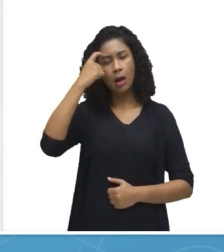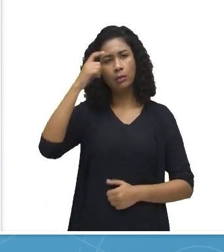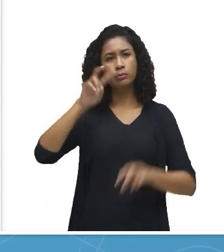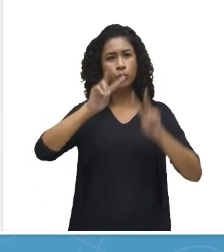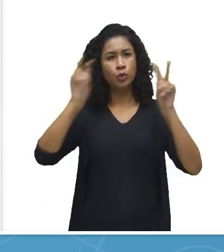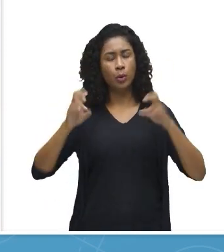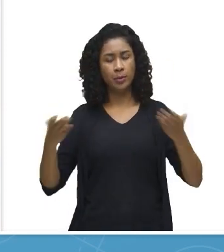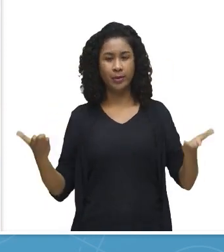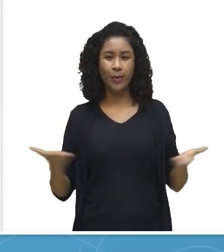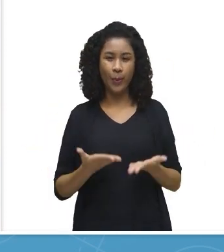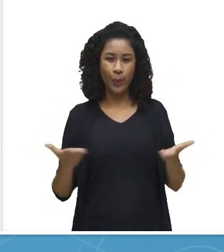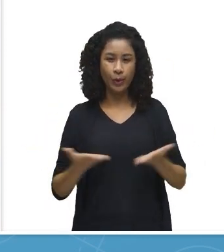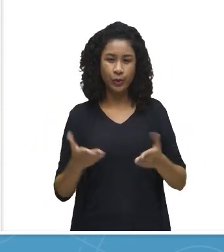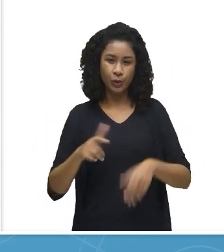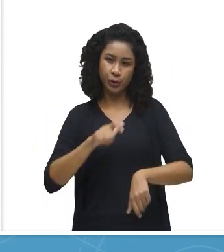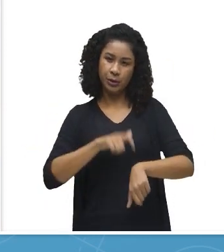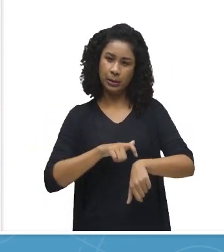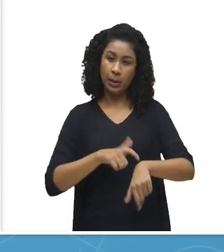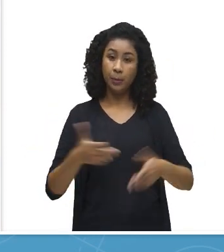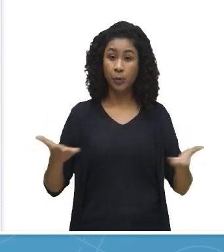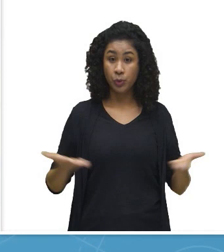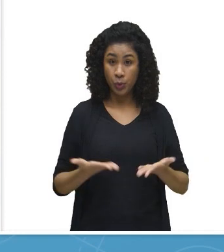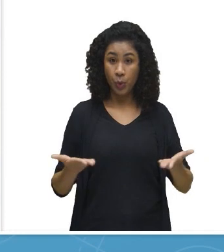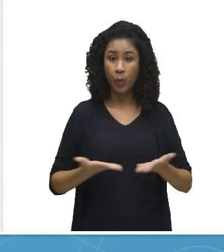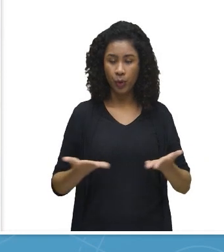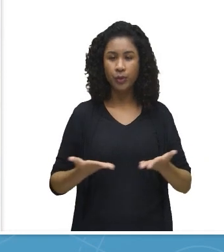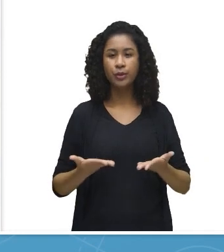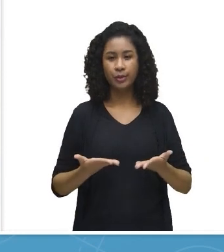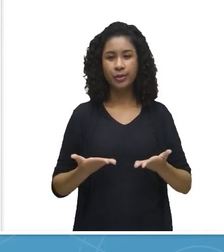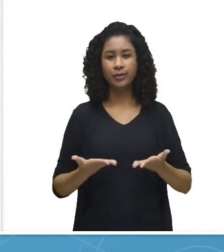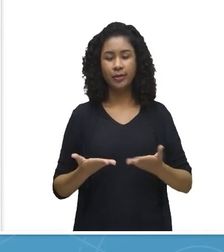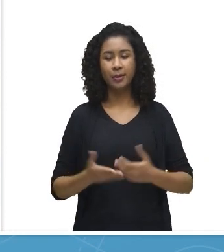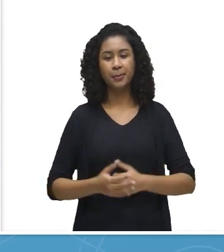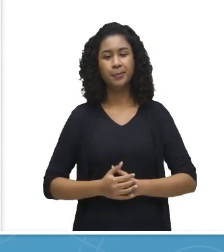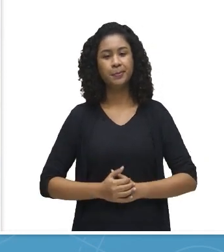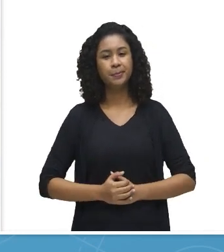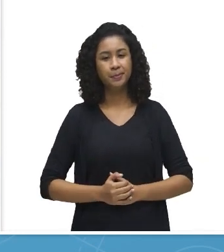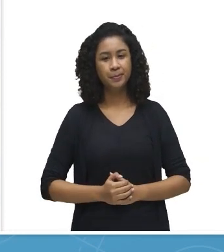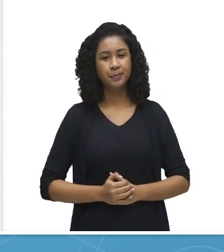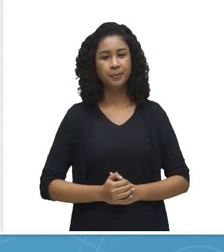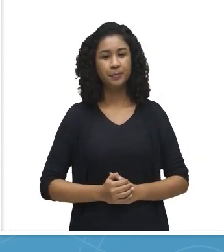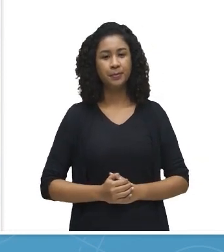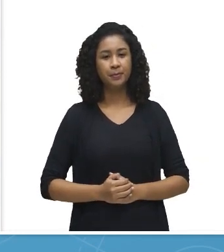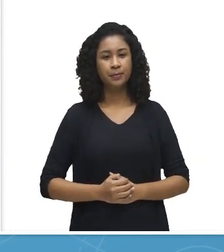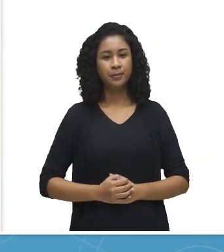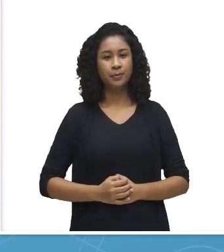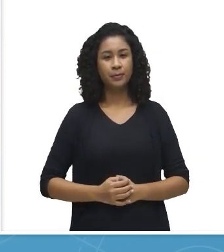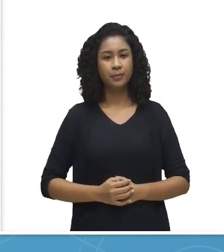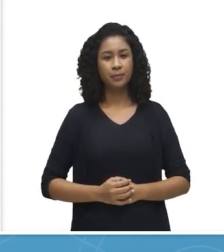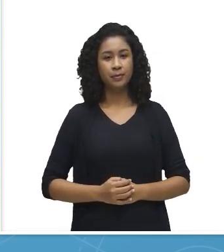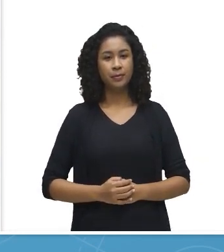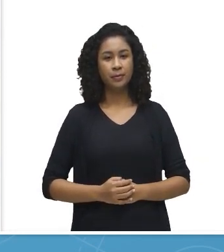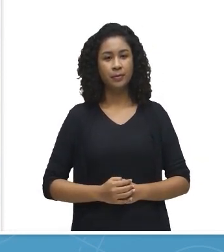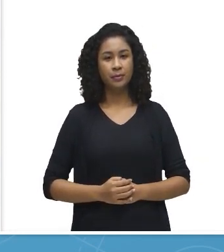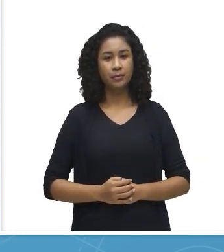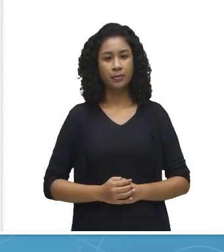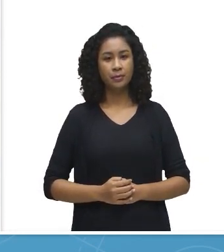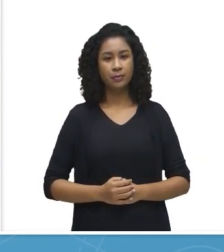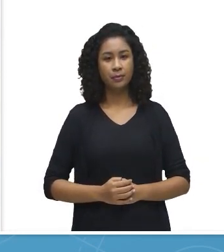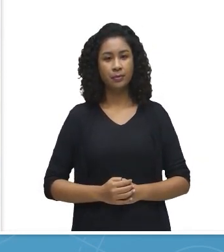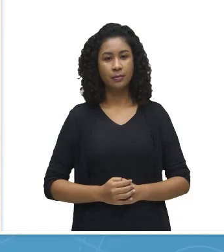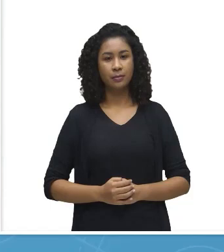à modernidade, em relação aos novos tempos, que é os tempos que nós vivemos